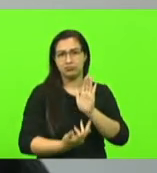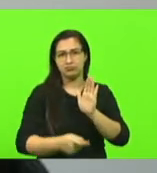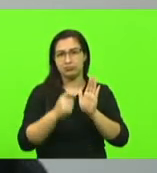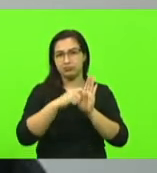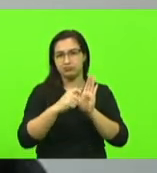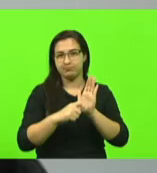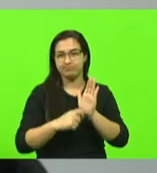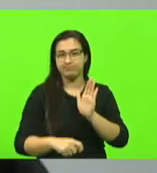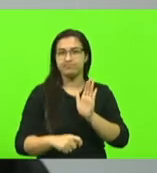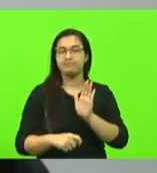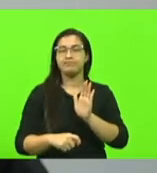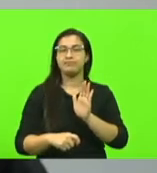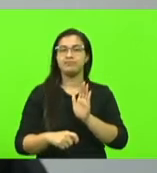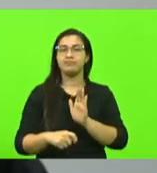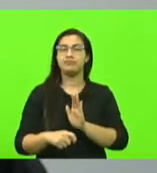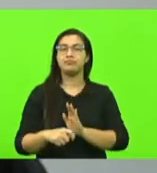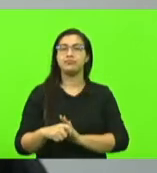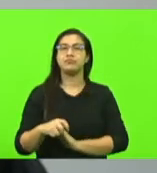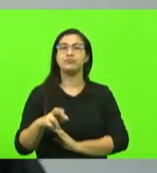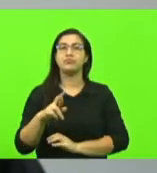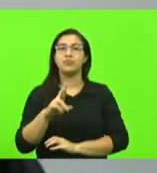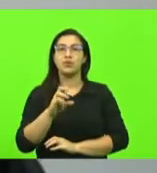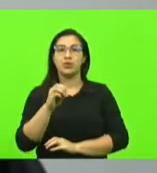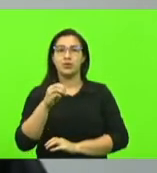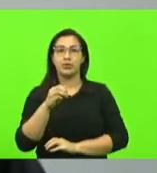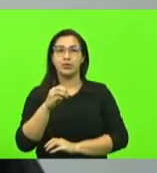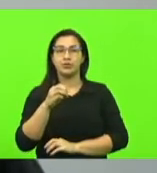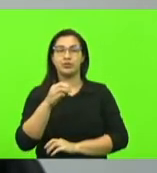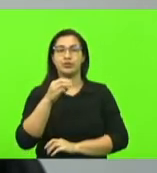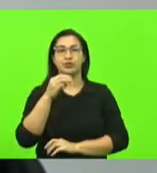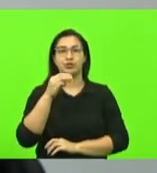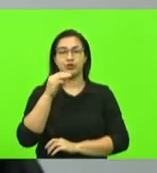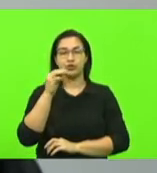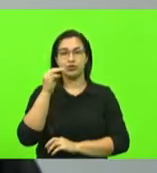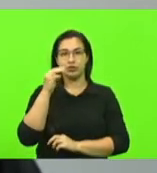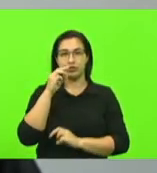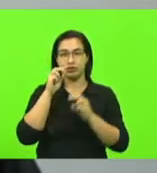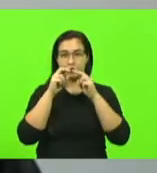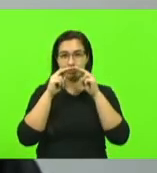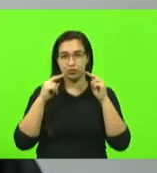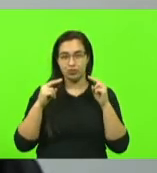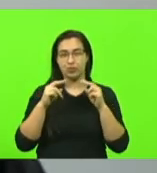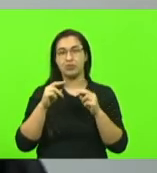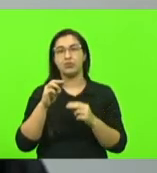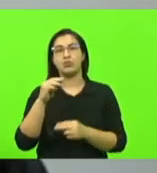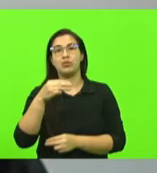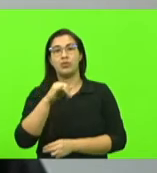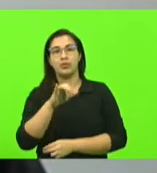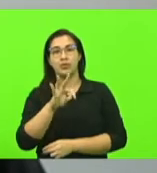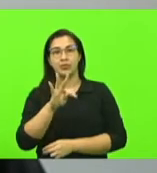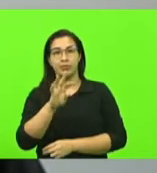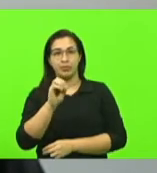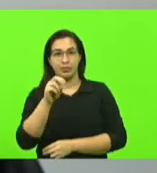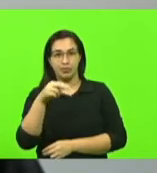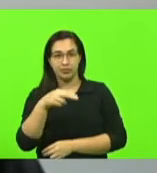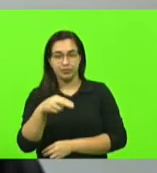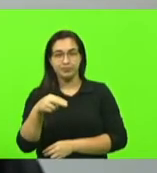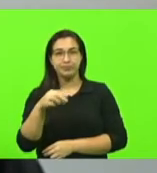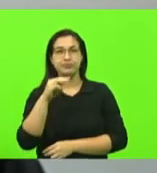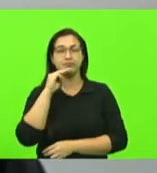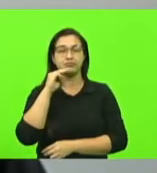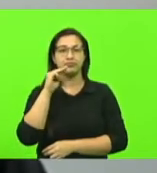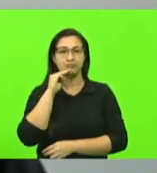aqui o deputado Romildo Titon, deputada Marlene Fengler, deputado Milton Obos, no qual